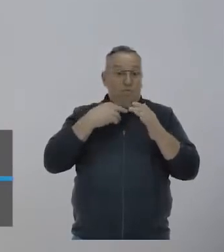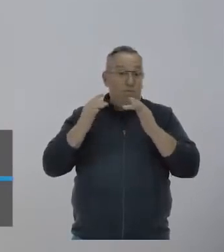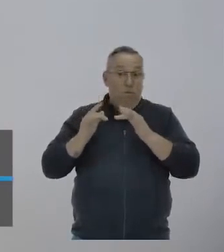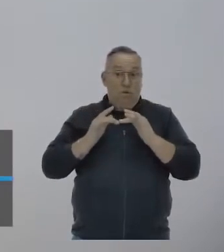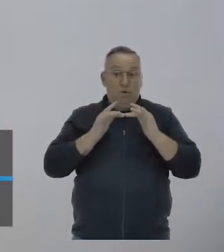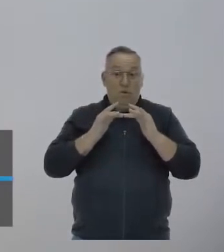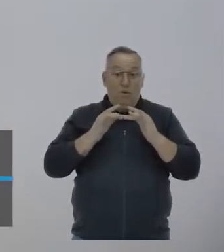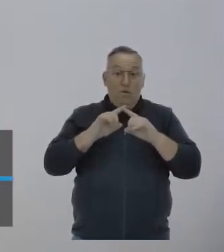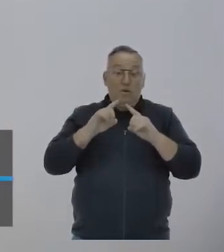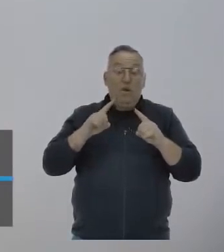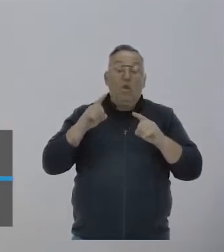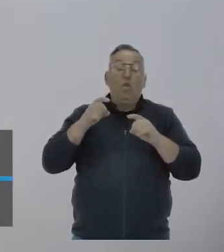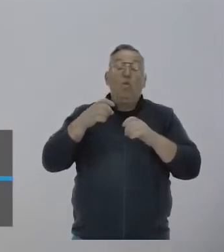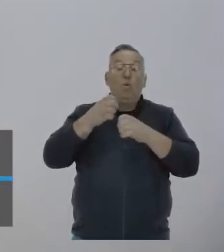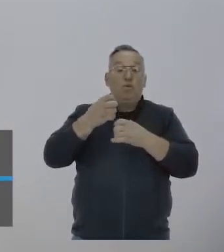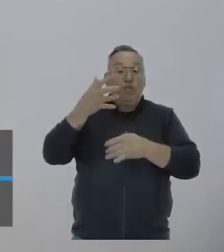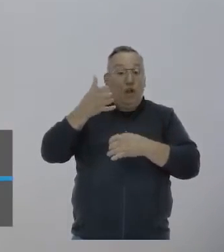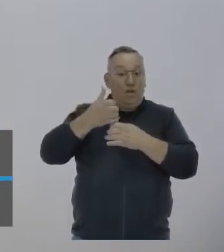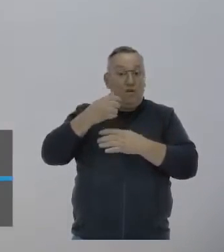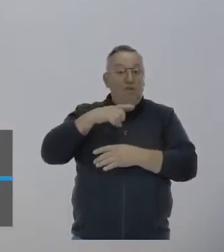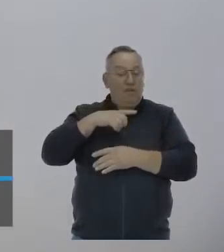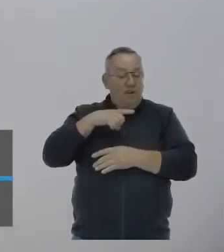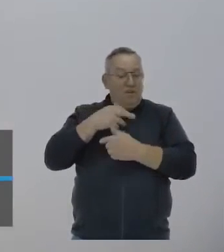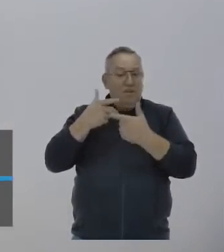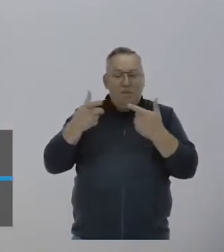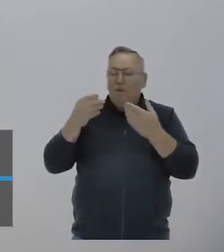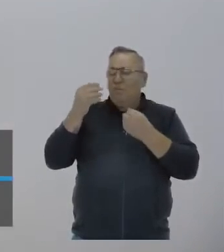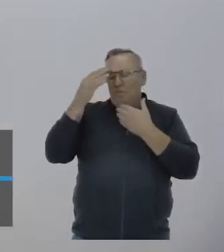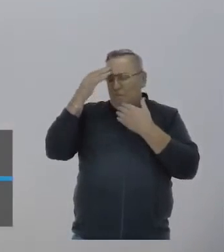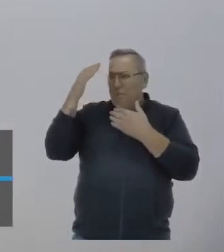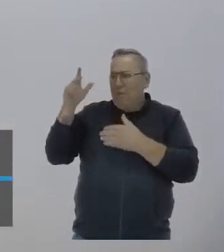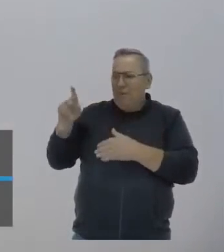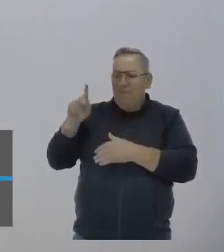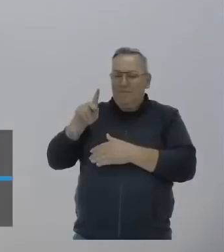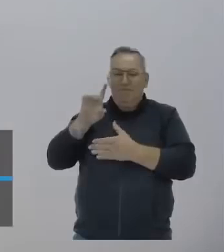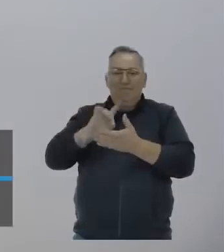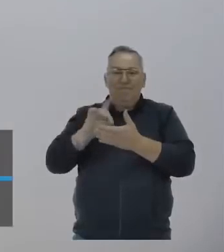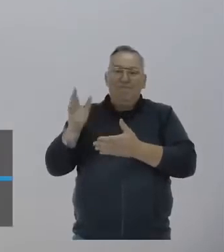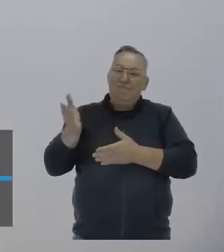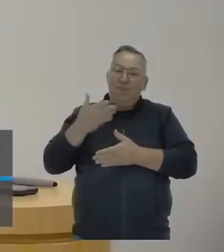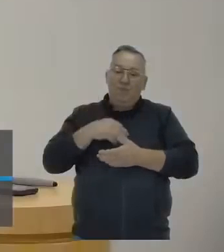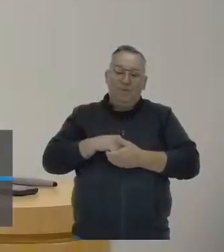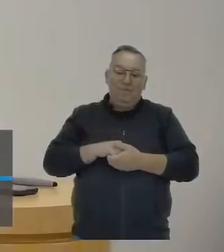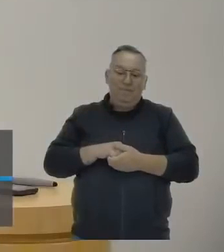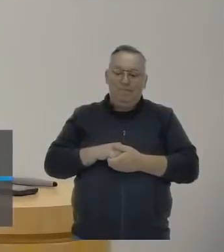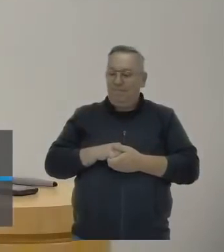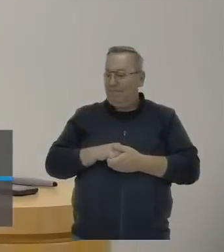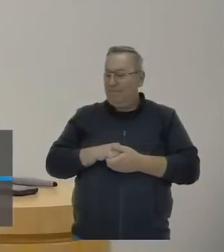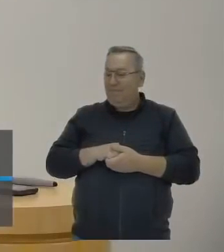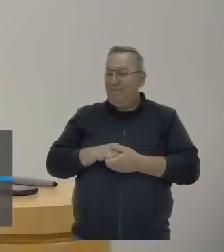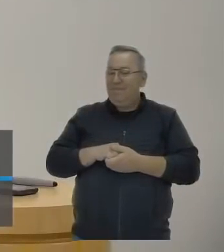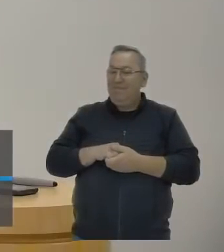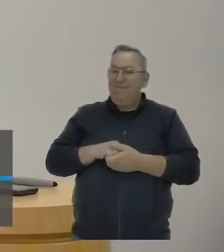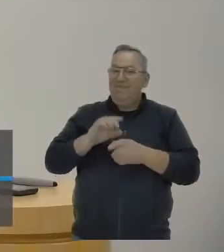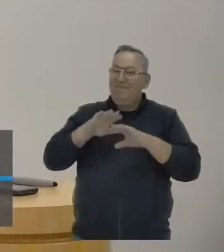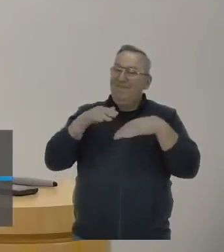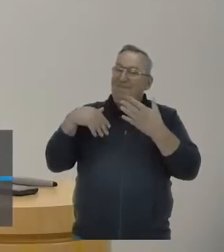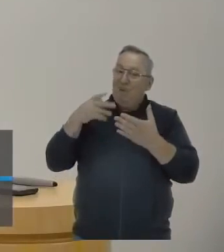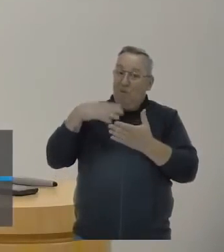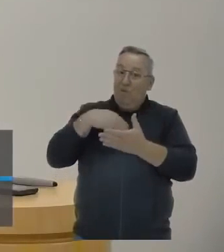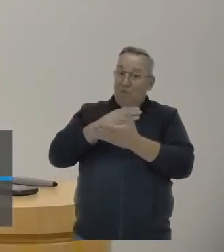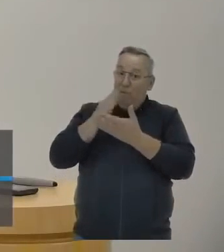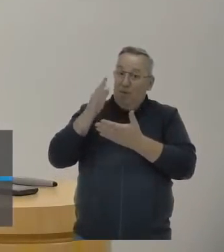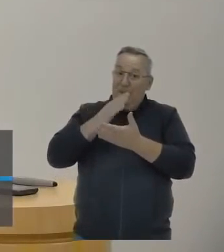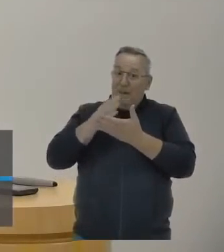no chat a gente está aqui com essas turmas. Isso aí, professora. Muito obrigada. Vamos lá. Opa, isso aí. Obrigado, professora. Então vamos